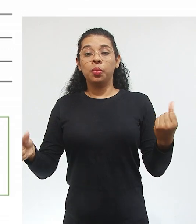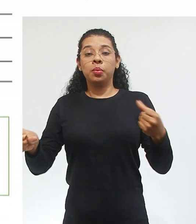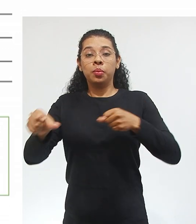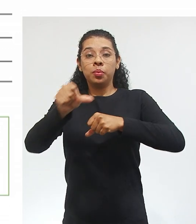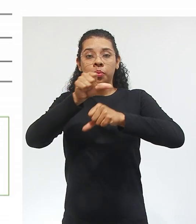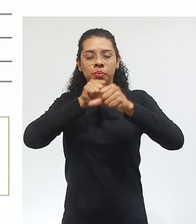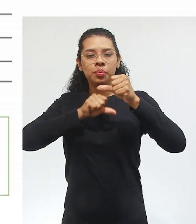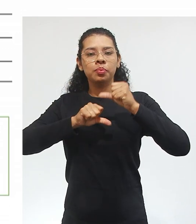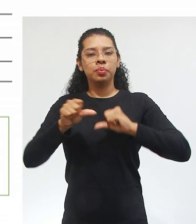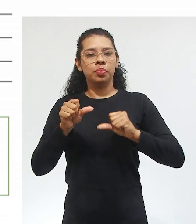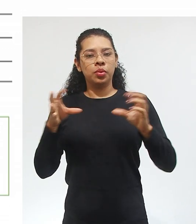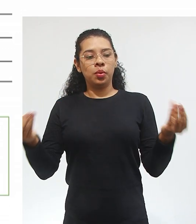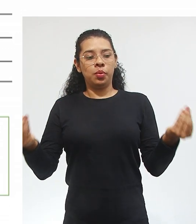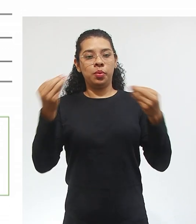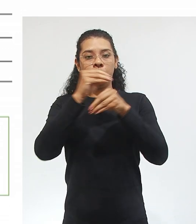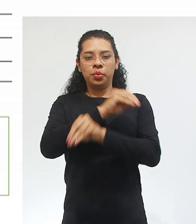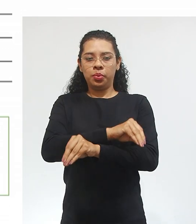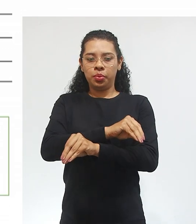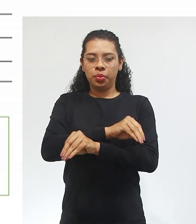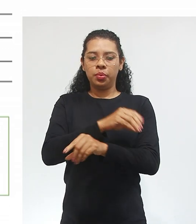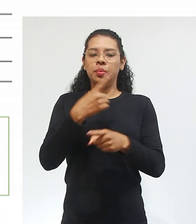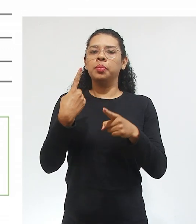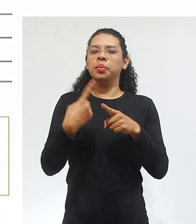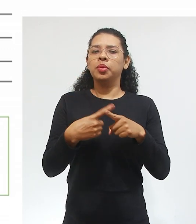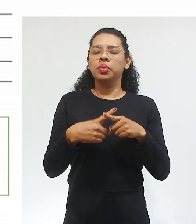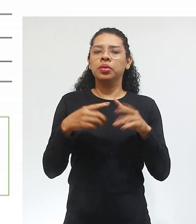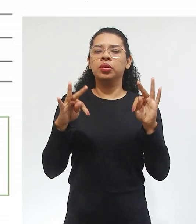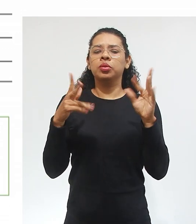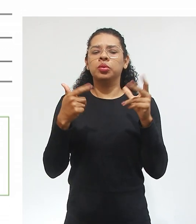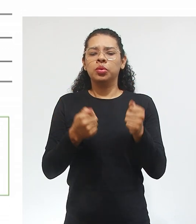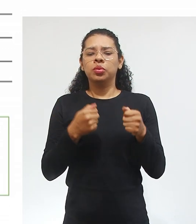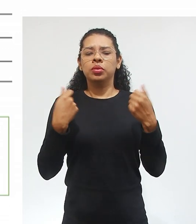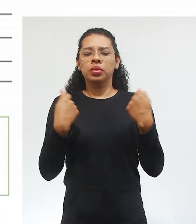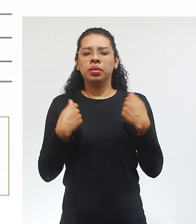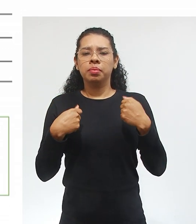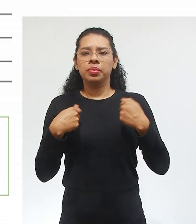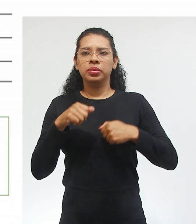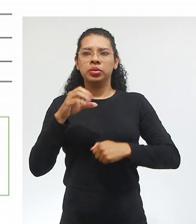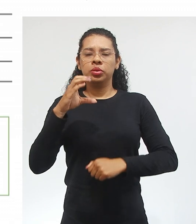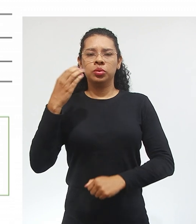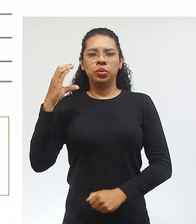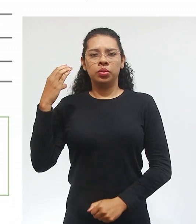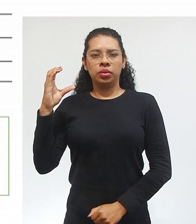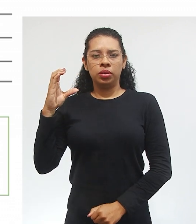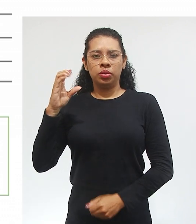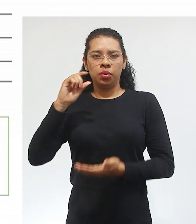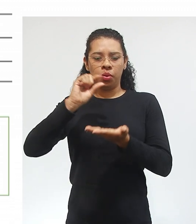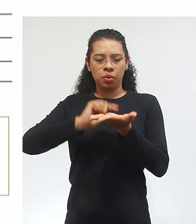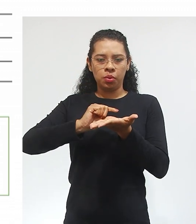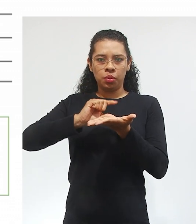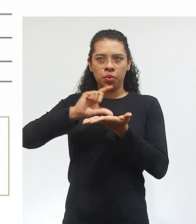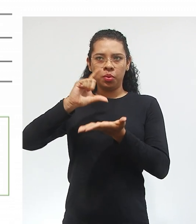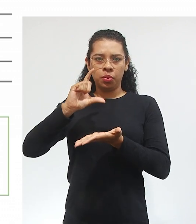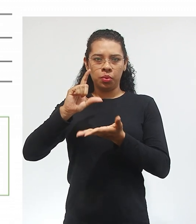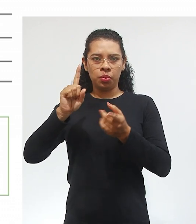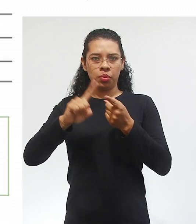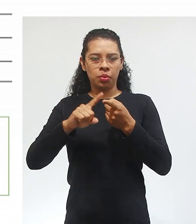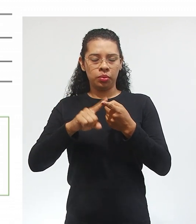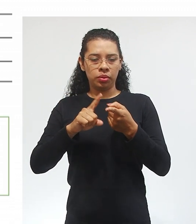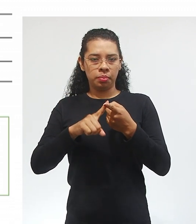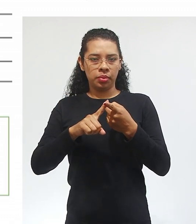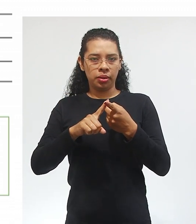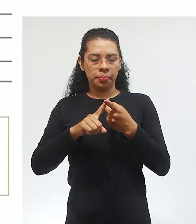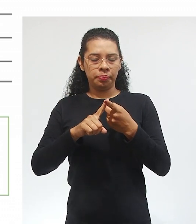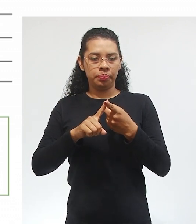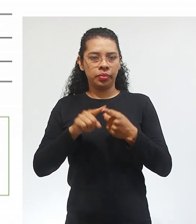ao contrário, eu vou lançar aqui no débito, porque as contas que são de natureza credoras, eu dou baixa no débito e aumento no crédito, né?